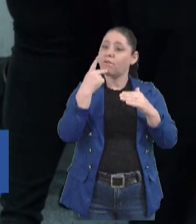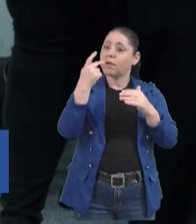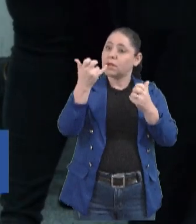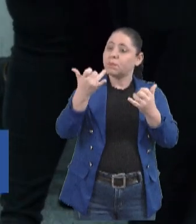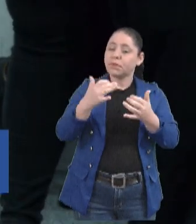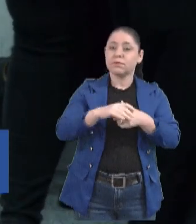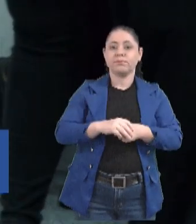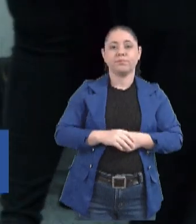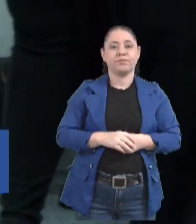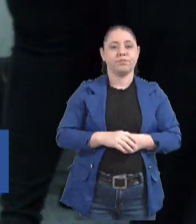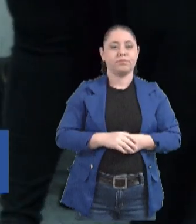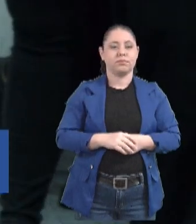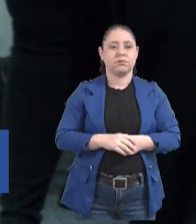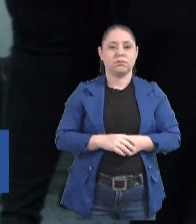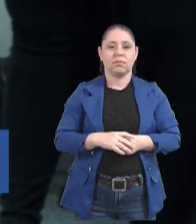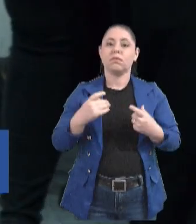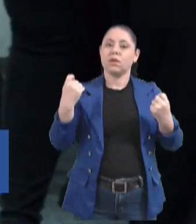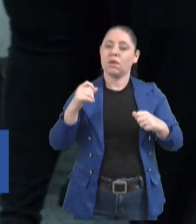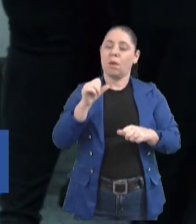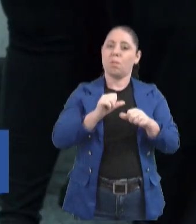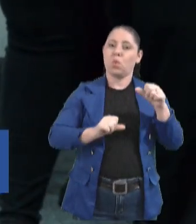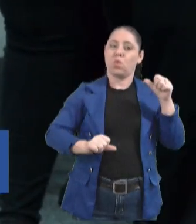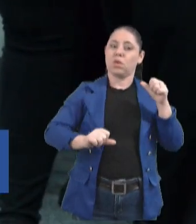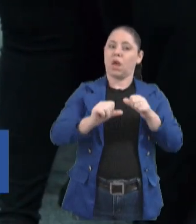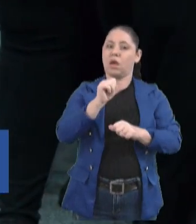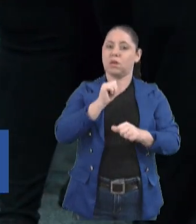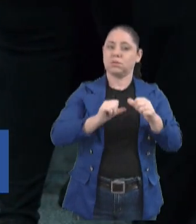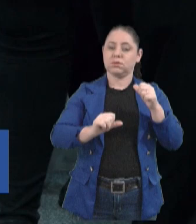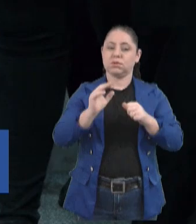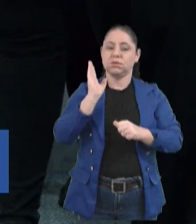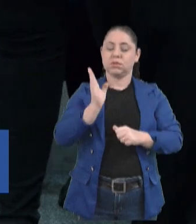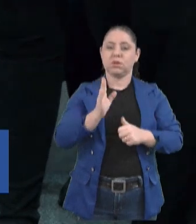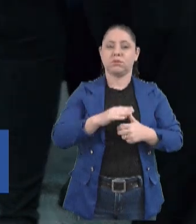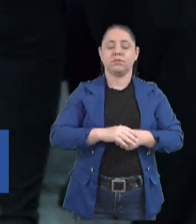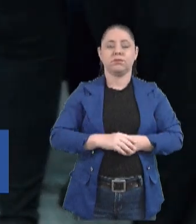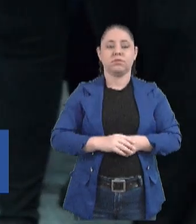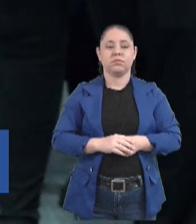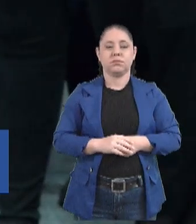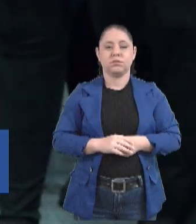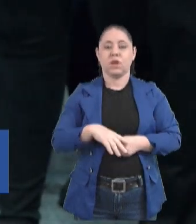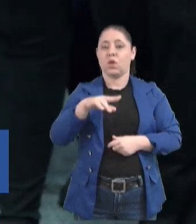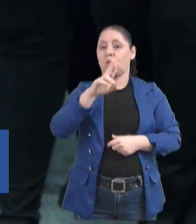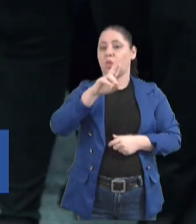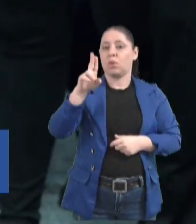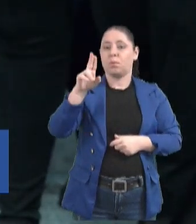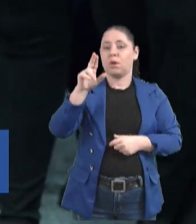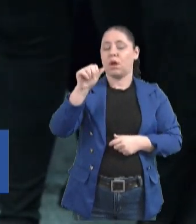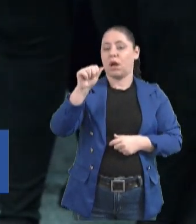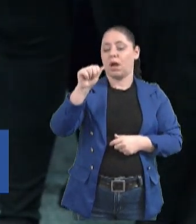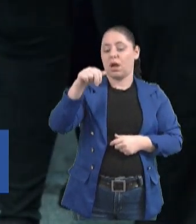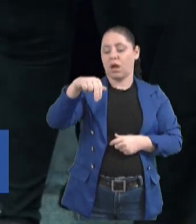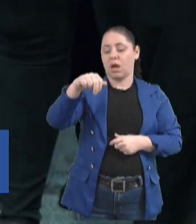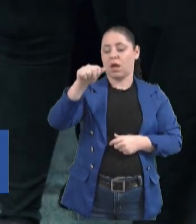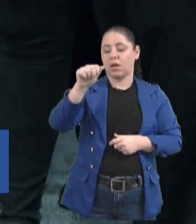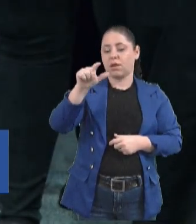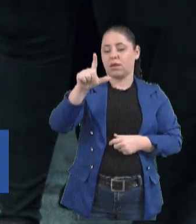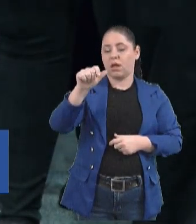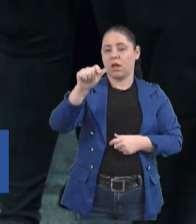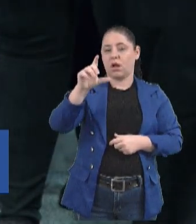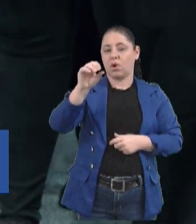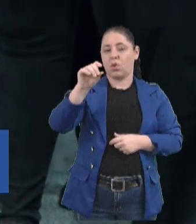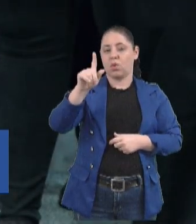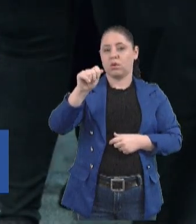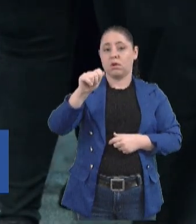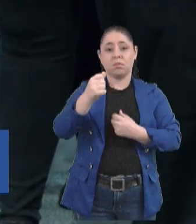porque deveria até mudar essa nomenclatura de análogo